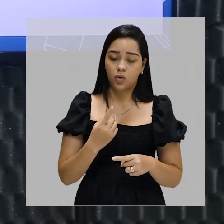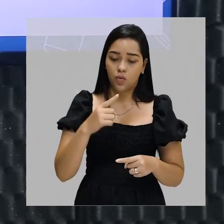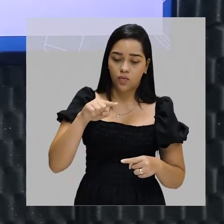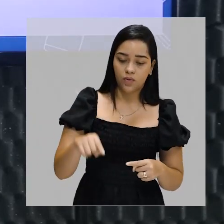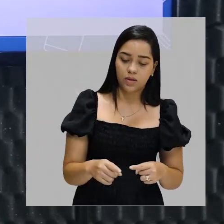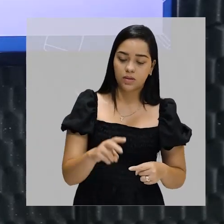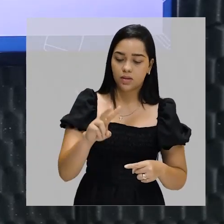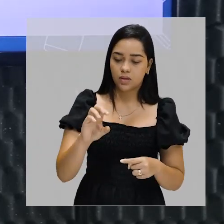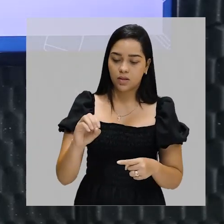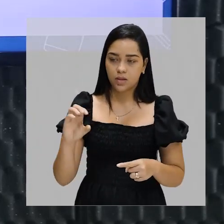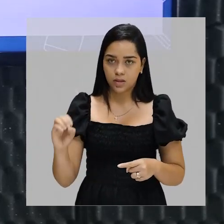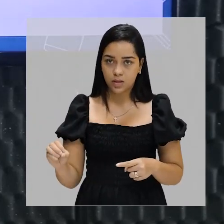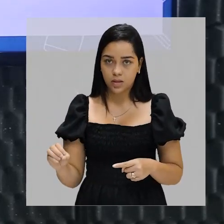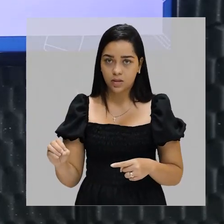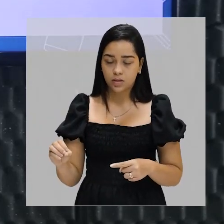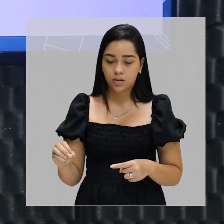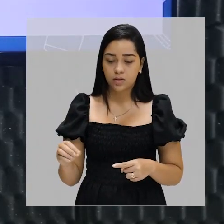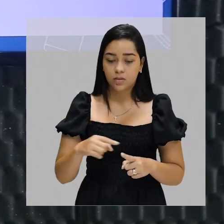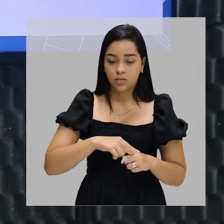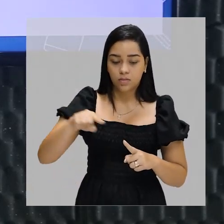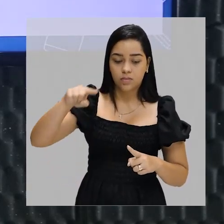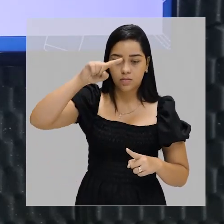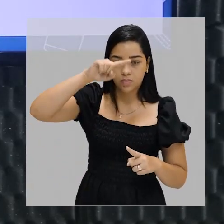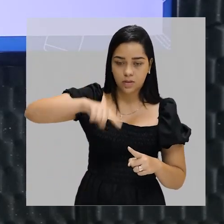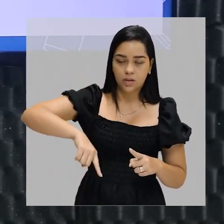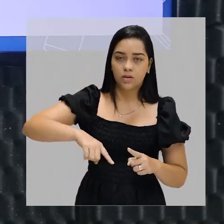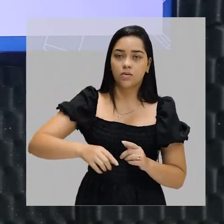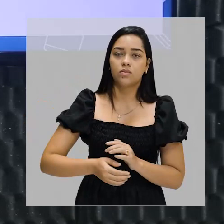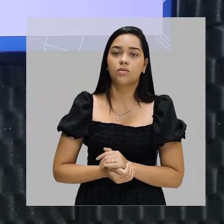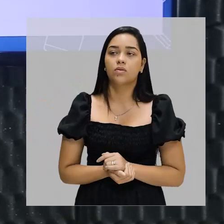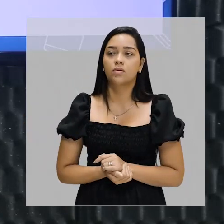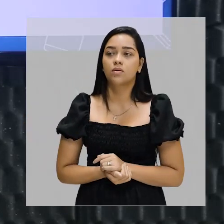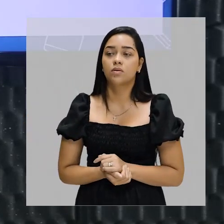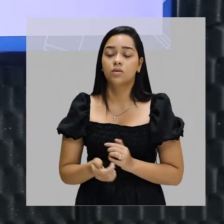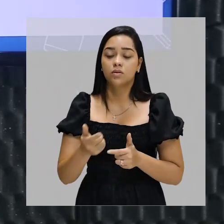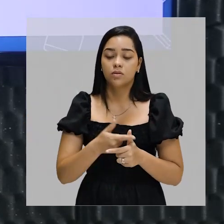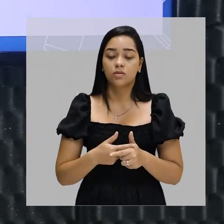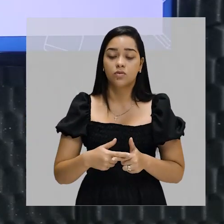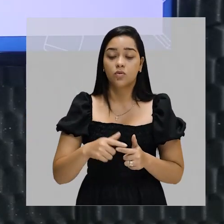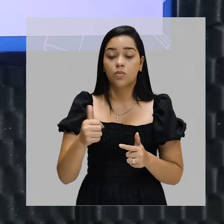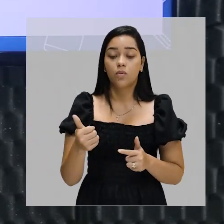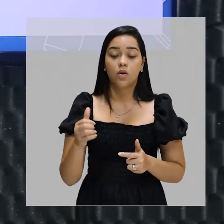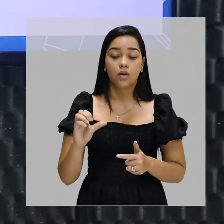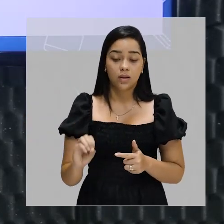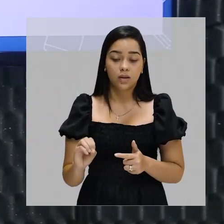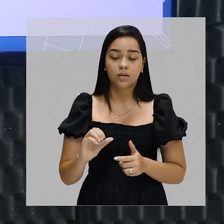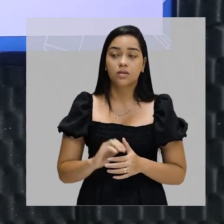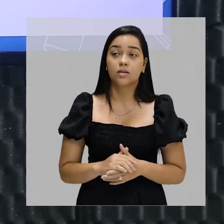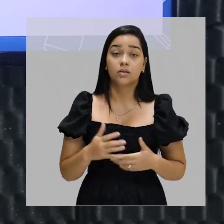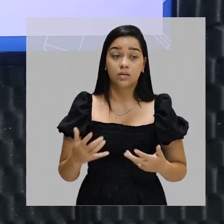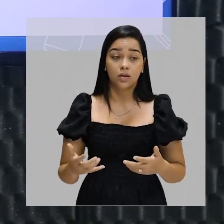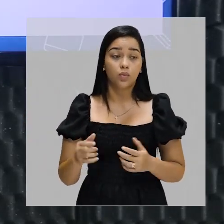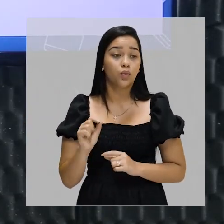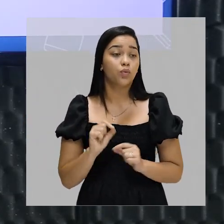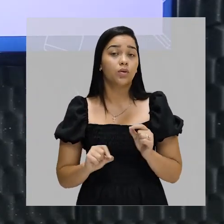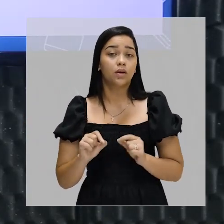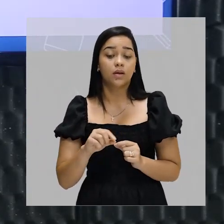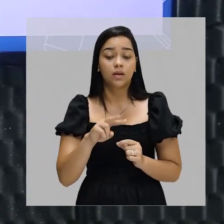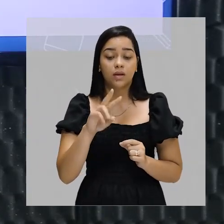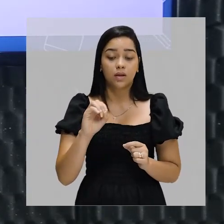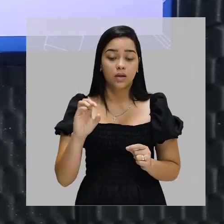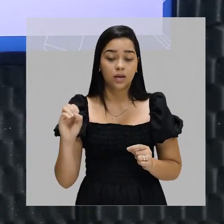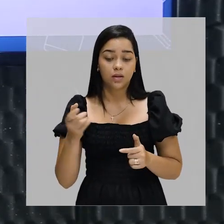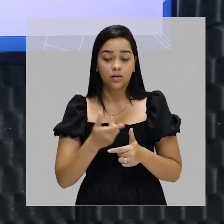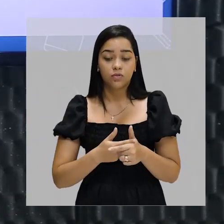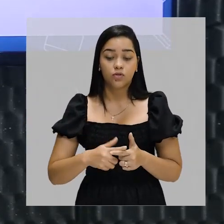vezes 500, meios, 1 vezes 500, dividido por 10. Então, na verdade, é 500